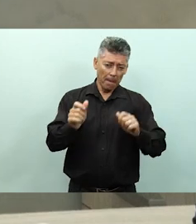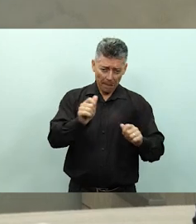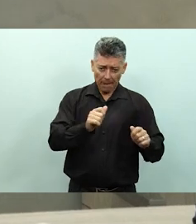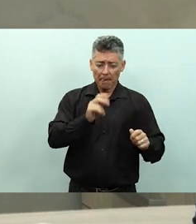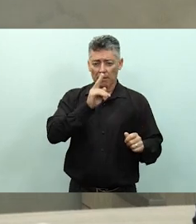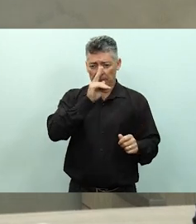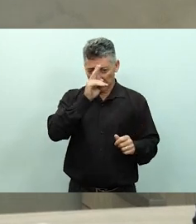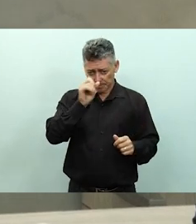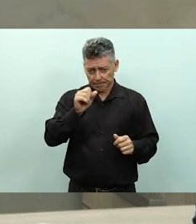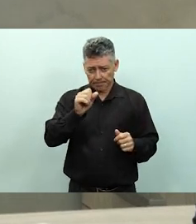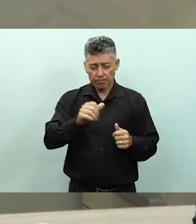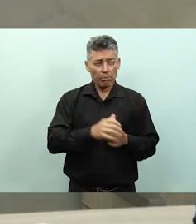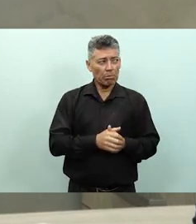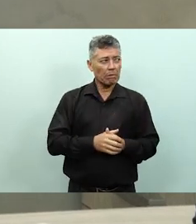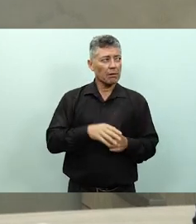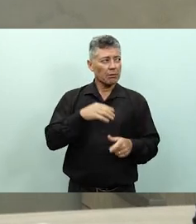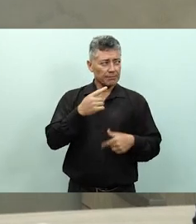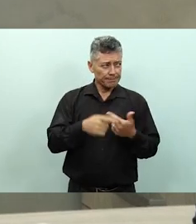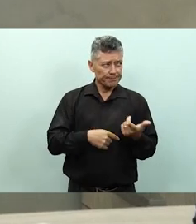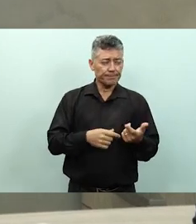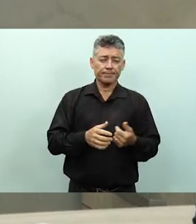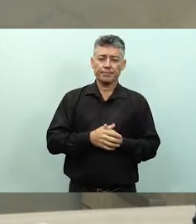mais fortes. E aí